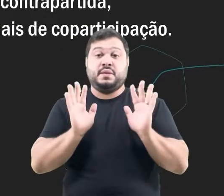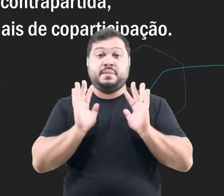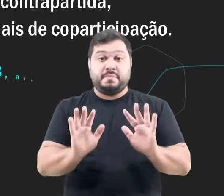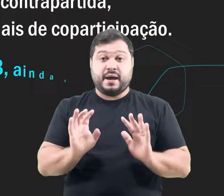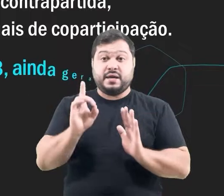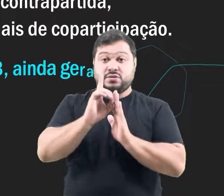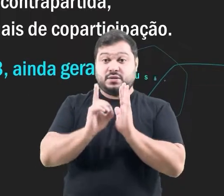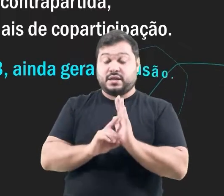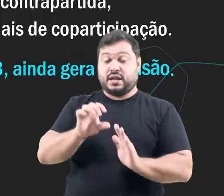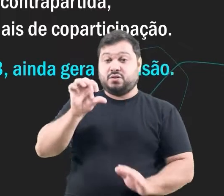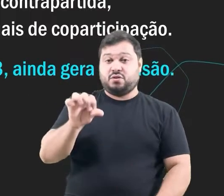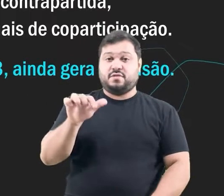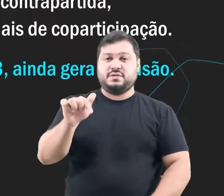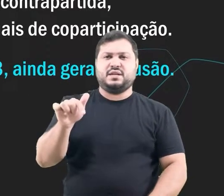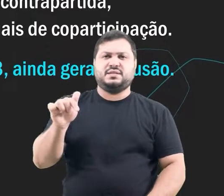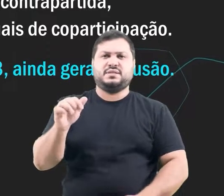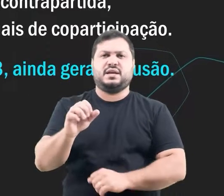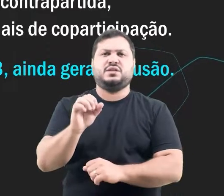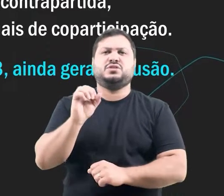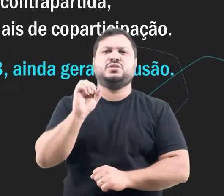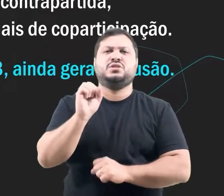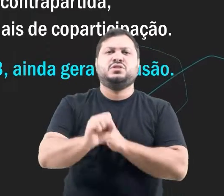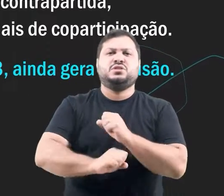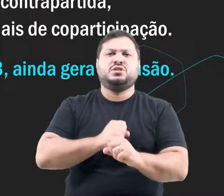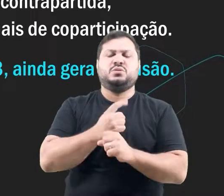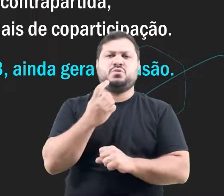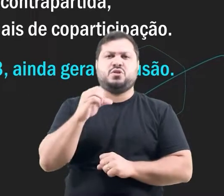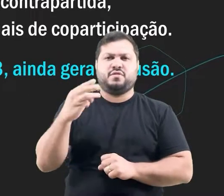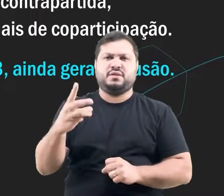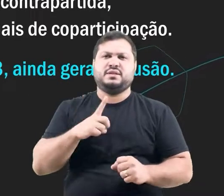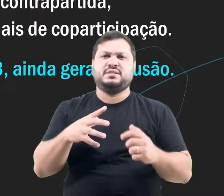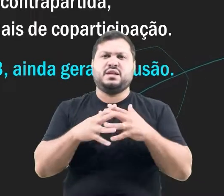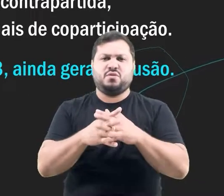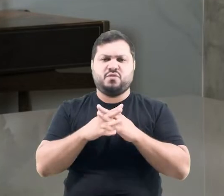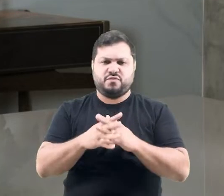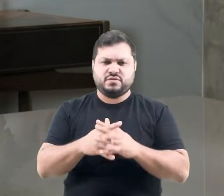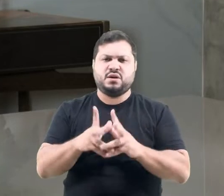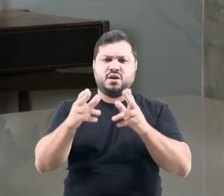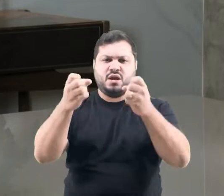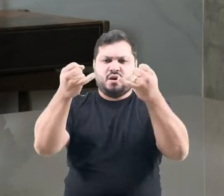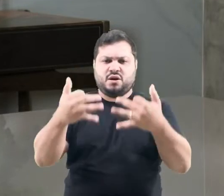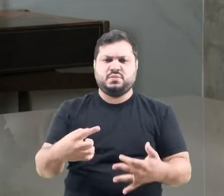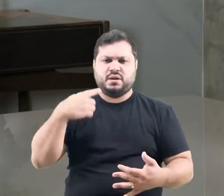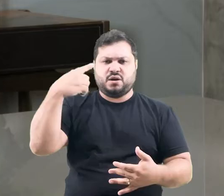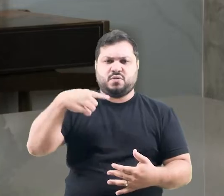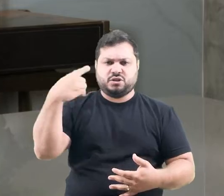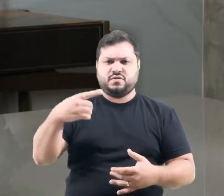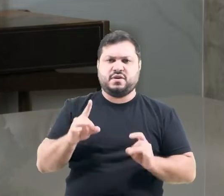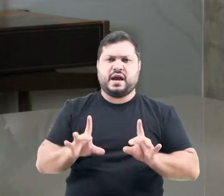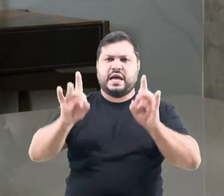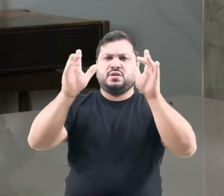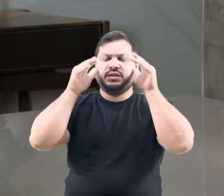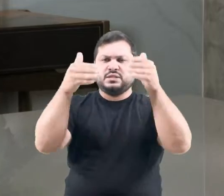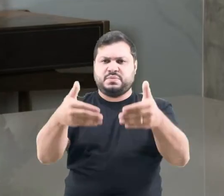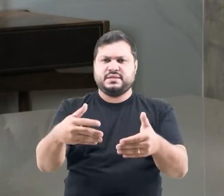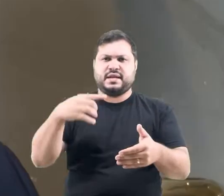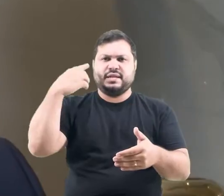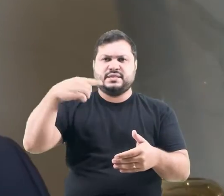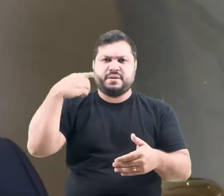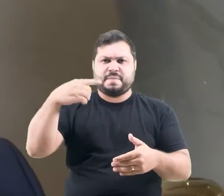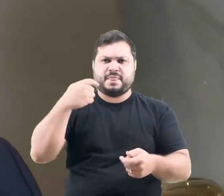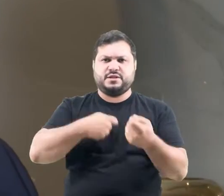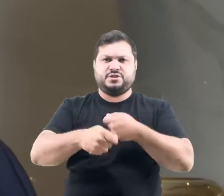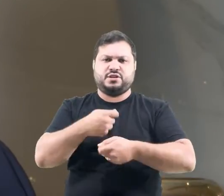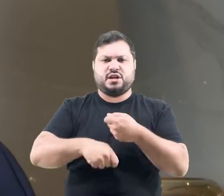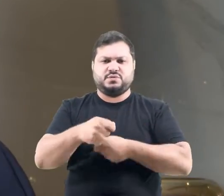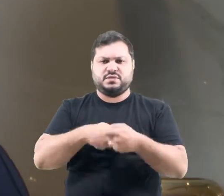No entanto, o Decreto 977 de 93 ainda gera confusão, como explica o advogado especialista em